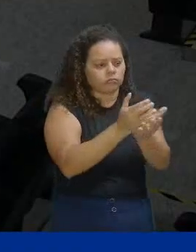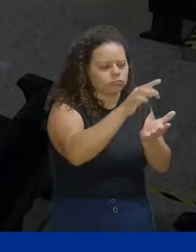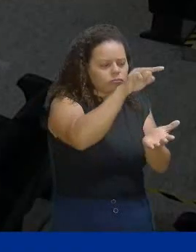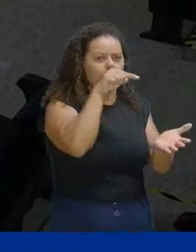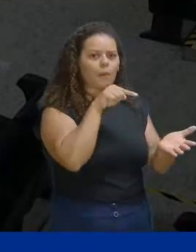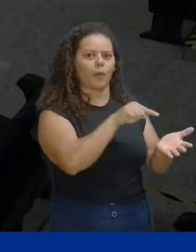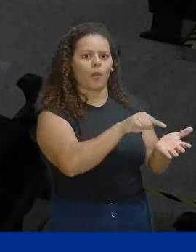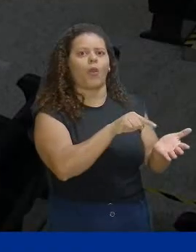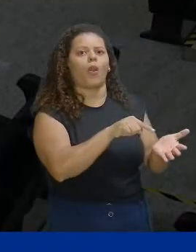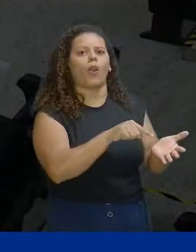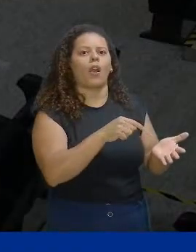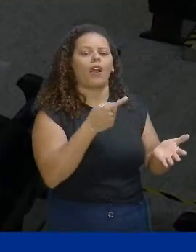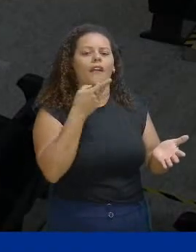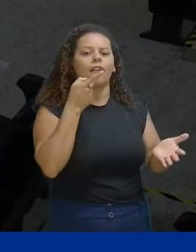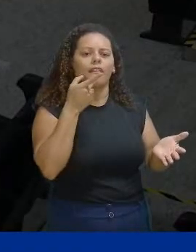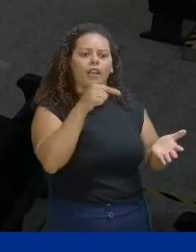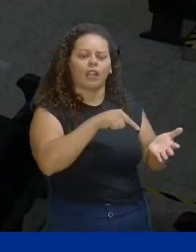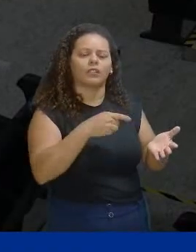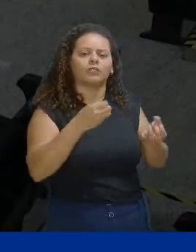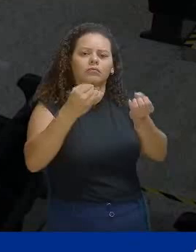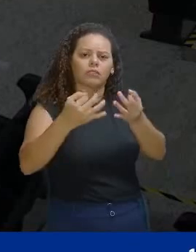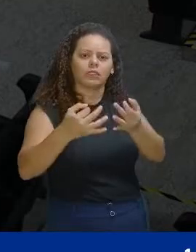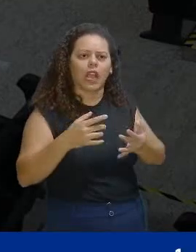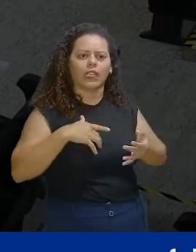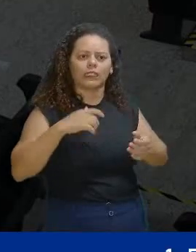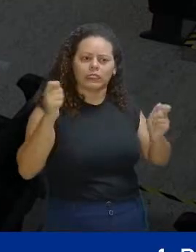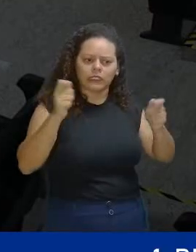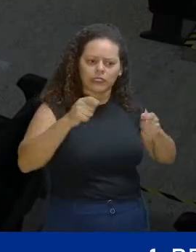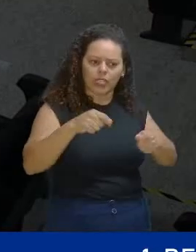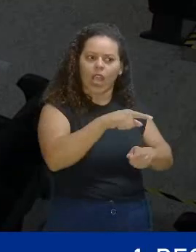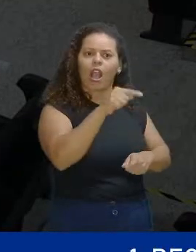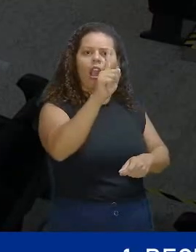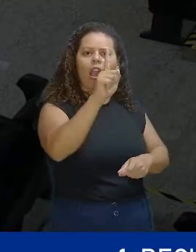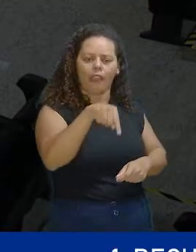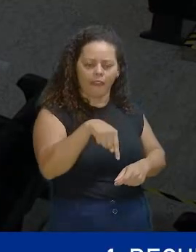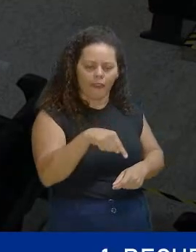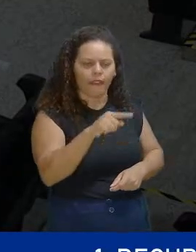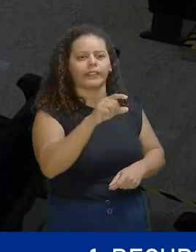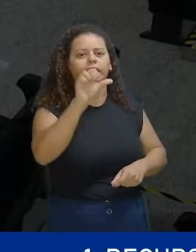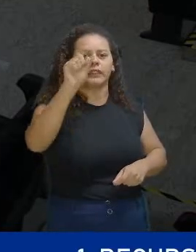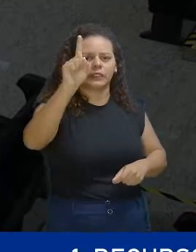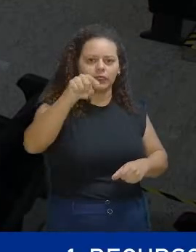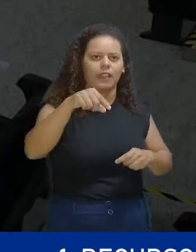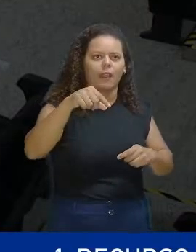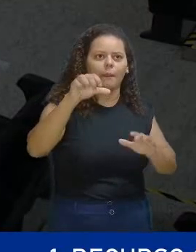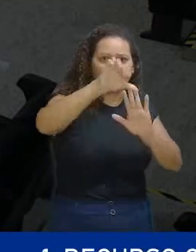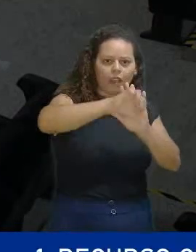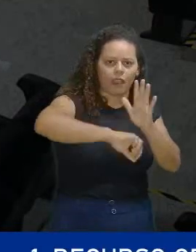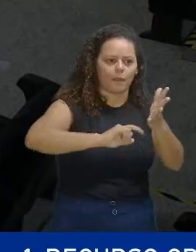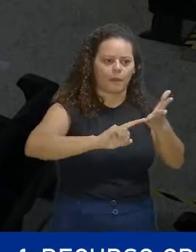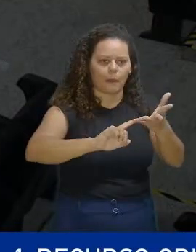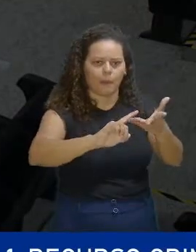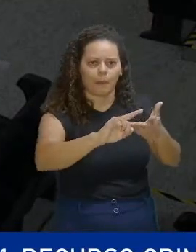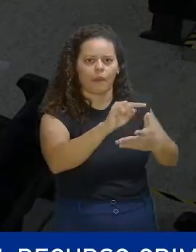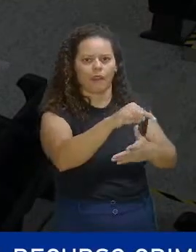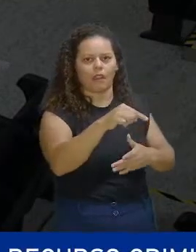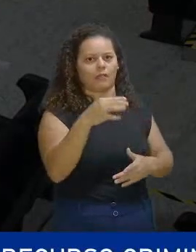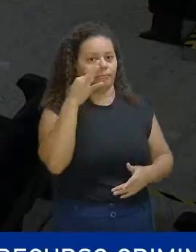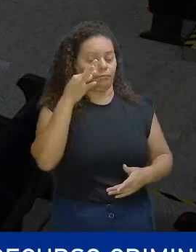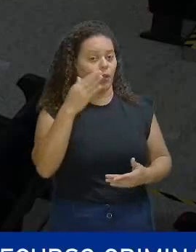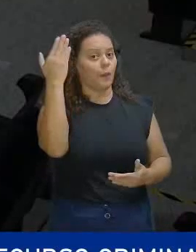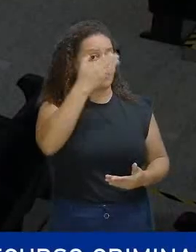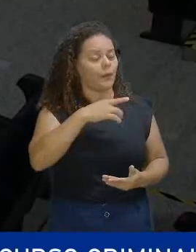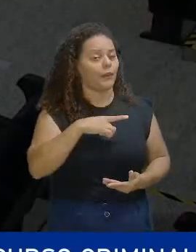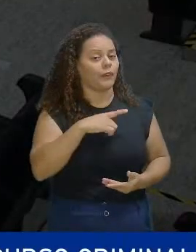mostra-se frágil para sustentar a conclusão pela configuração do ilícito sob análise. Por fim, sem a